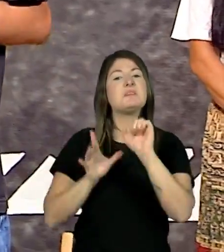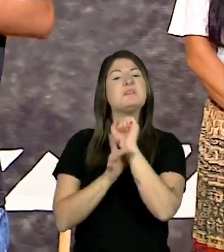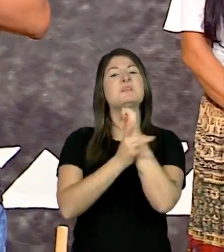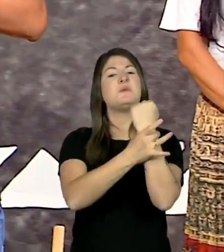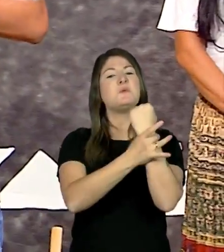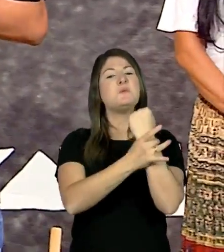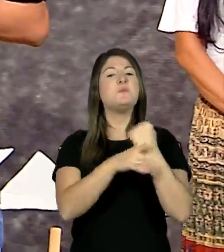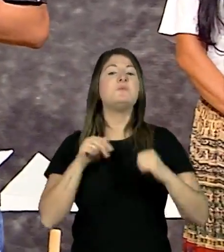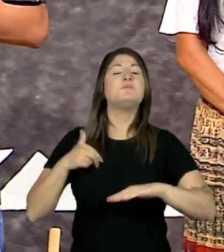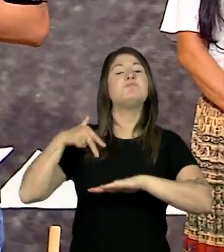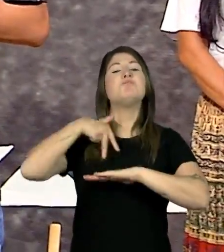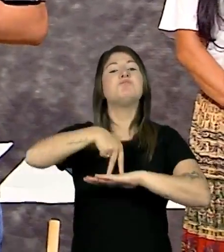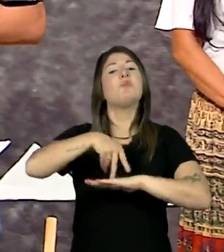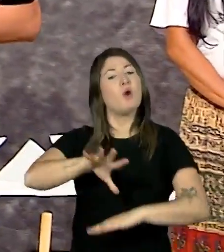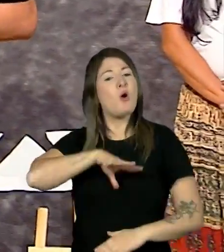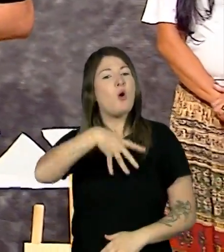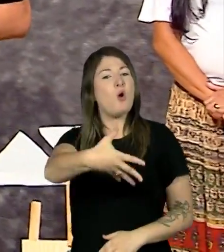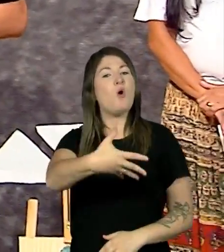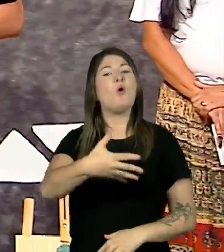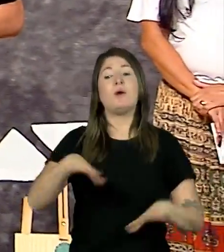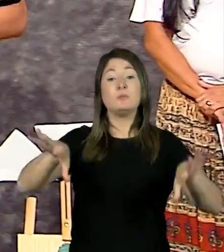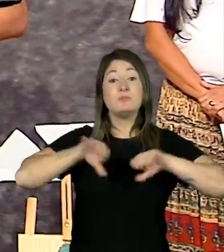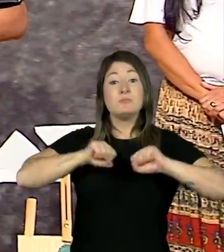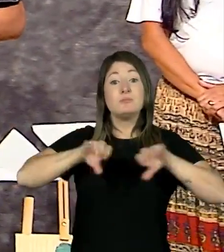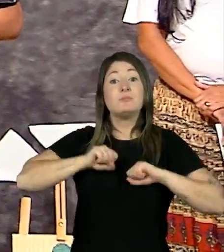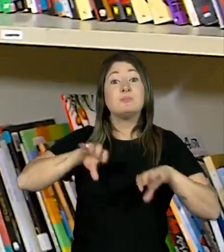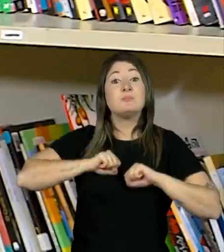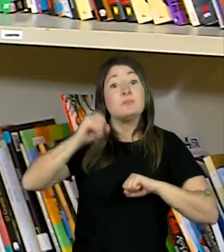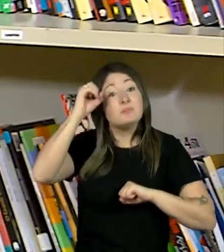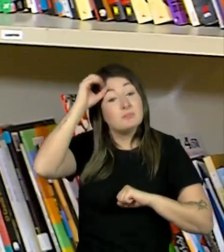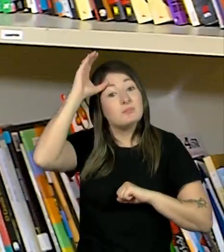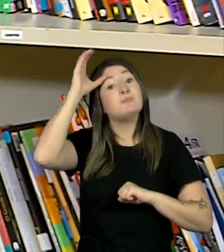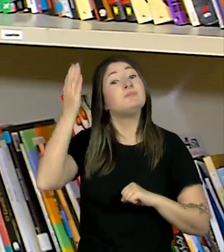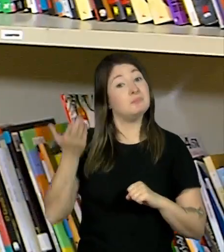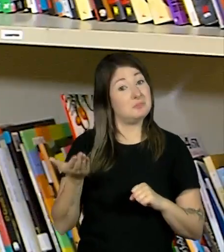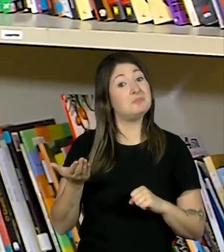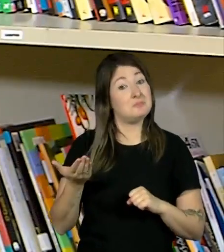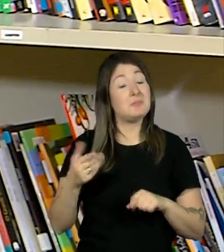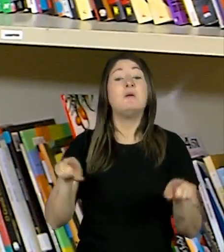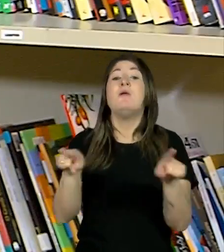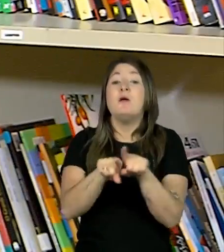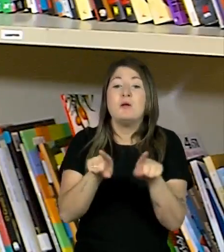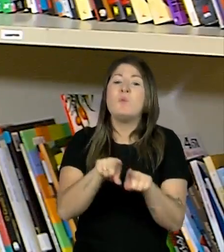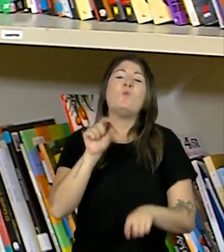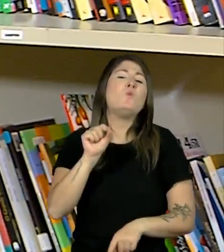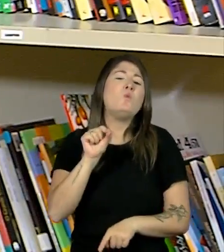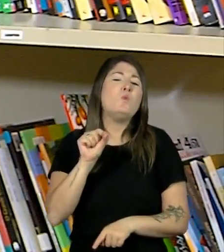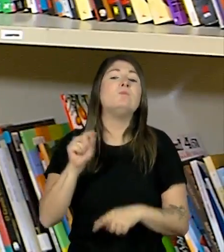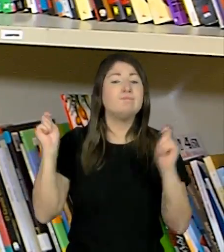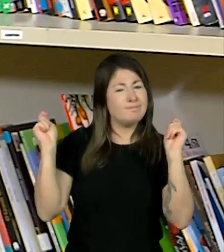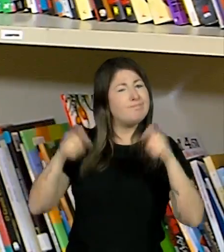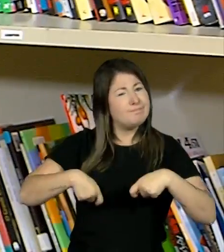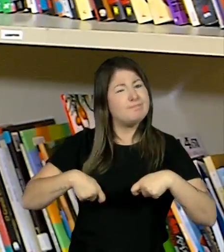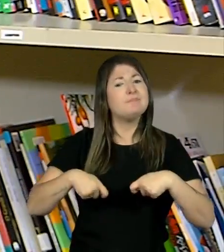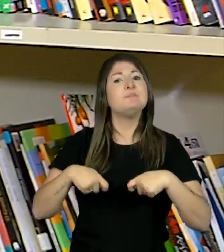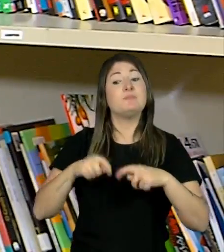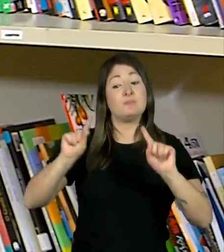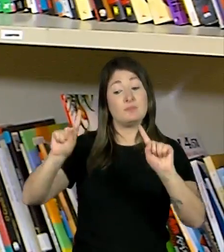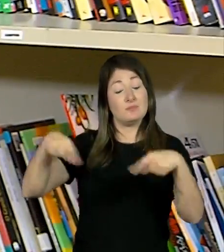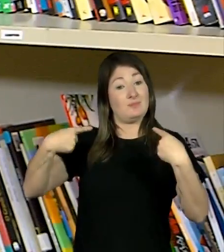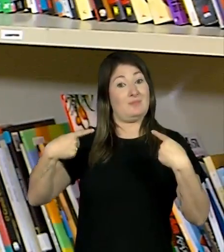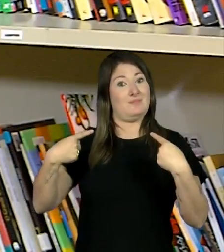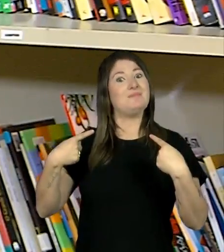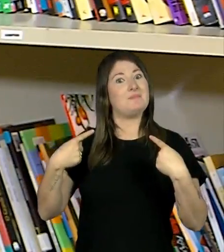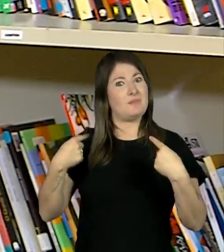preparados para absorver novos conhecimentos e até mesmo assim para ter aquele desafio, autodesafio.